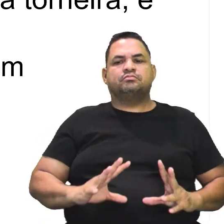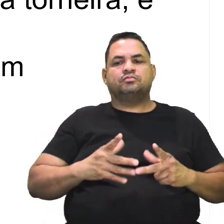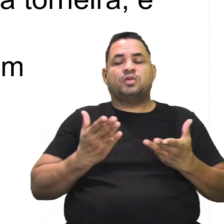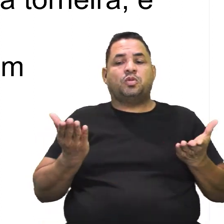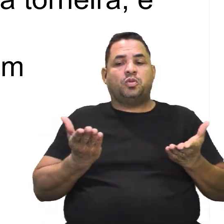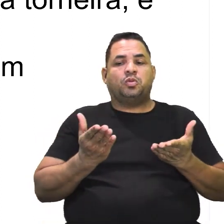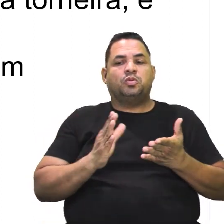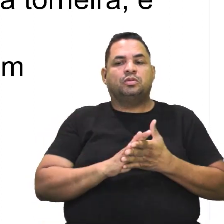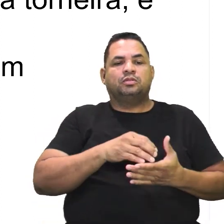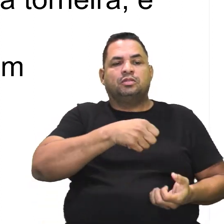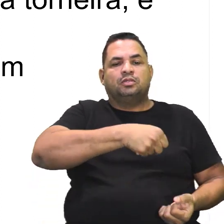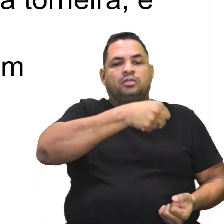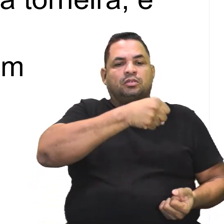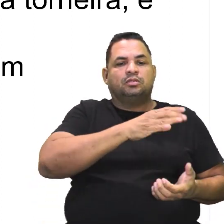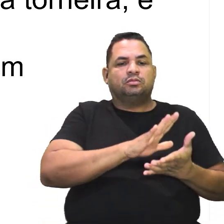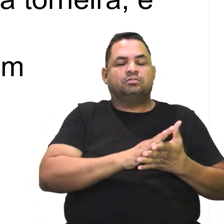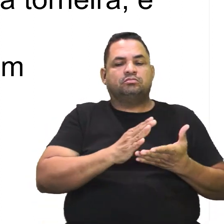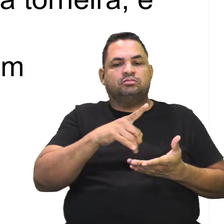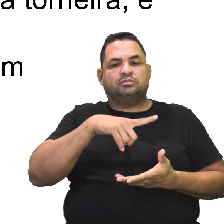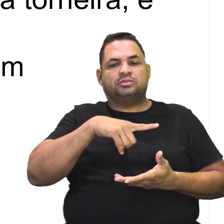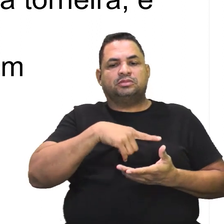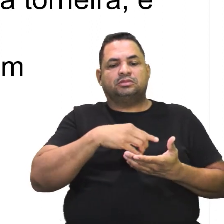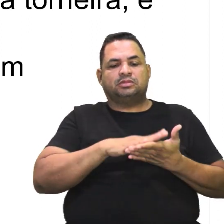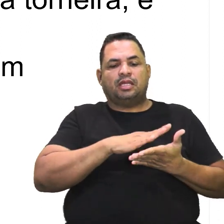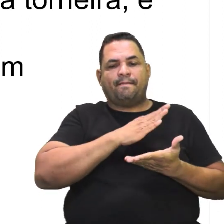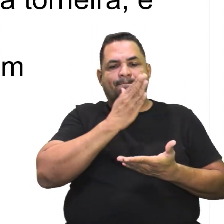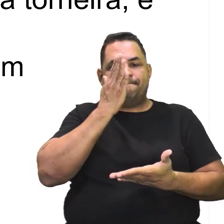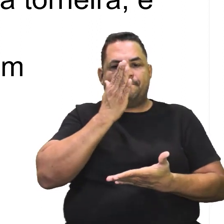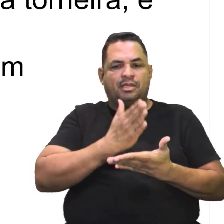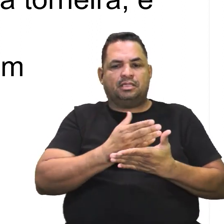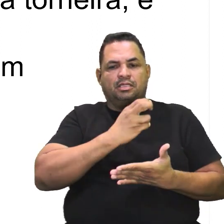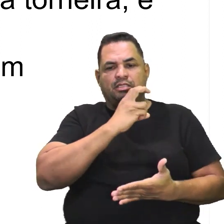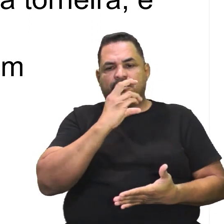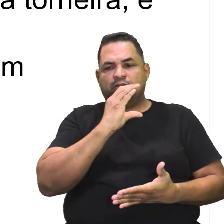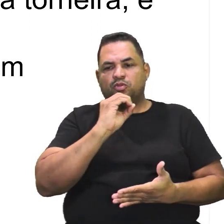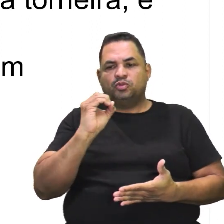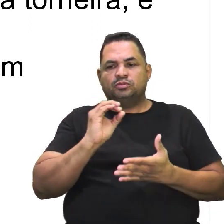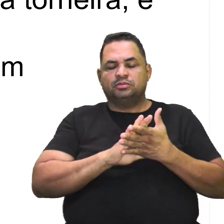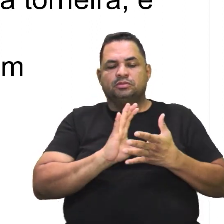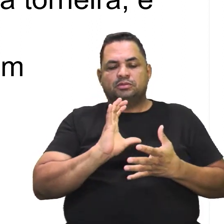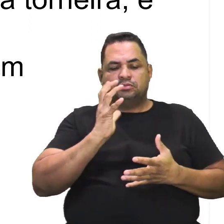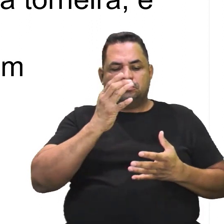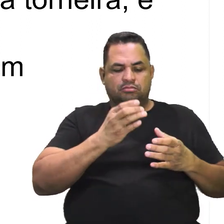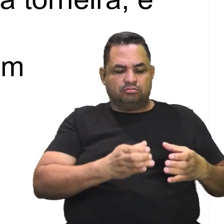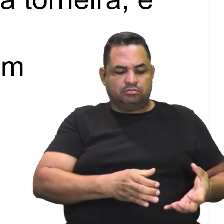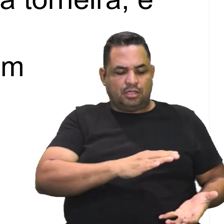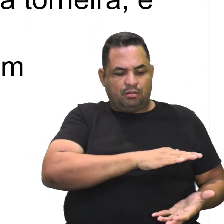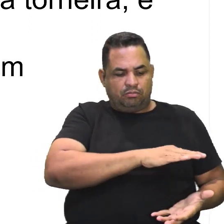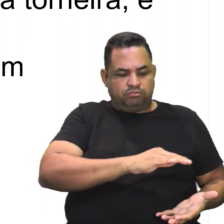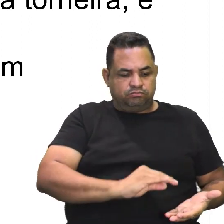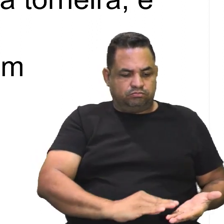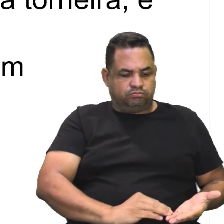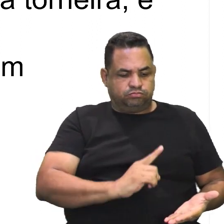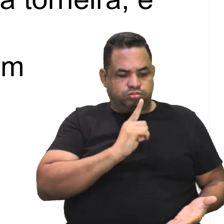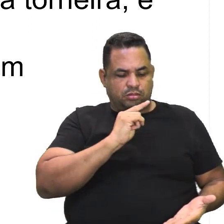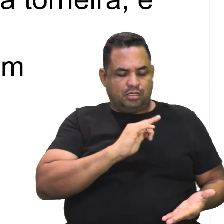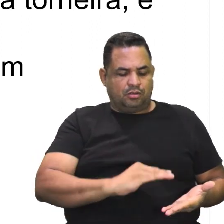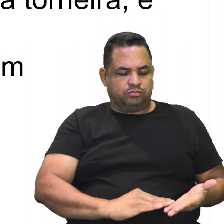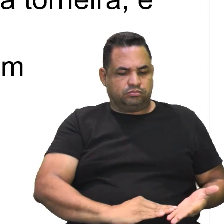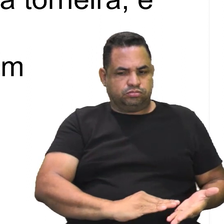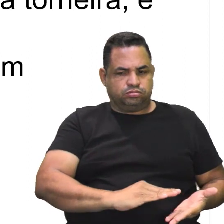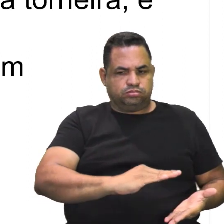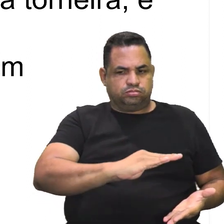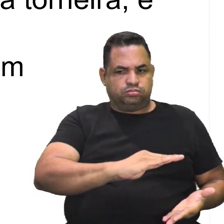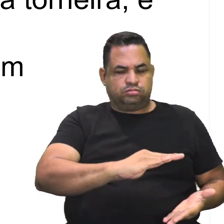instante atual, o balde se encontra com ocupação de 50% de sua capacidade. Opa, 9 50% litros. é